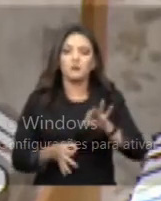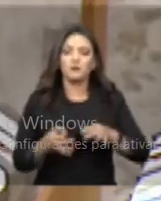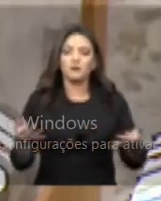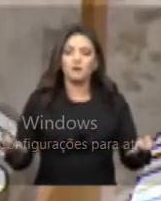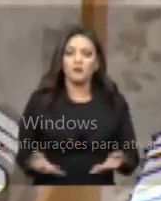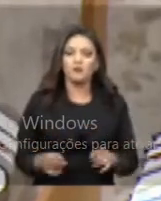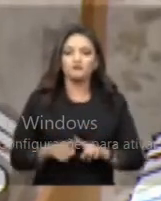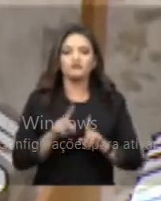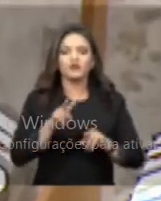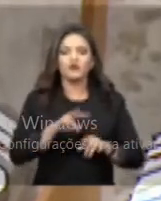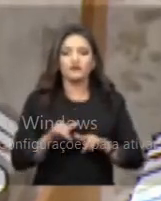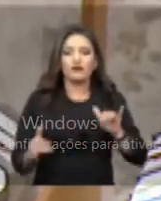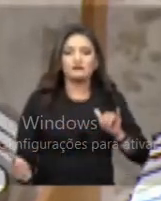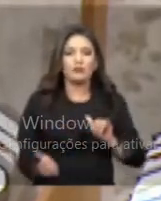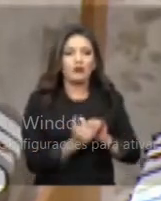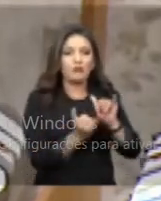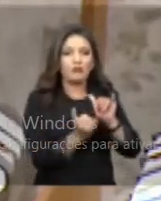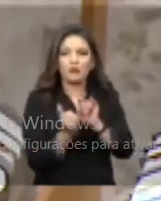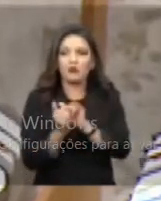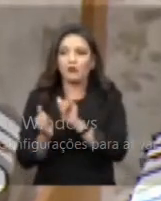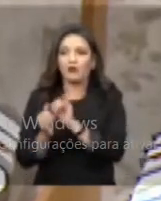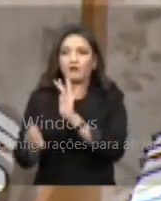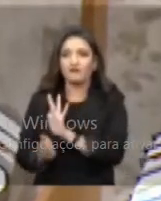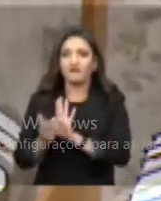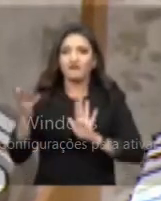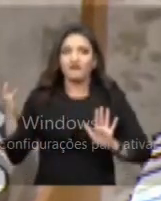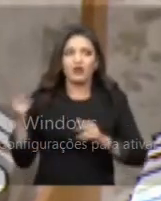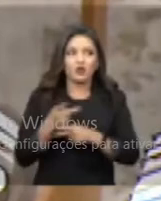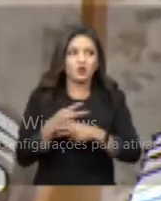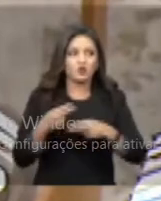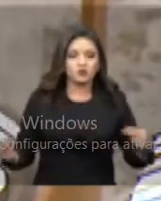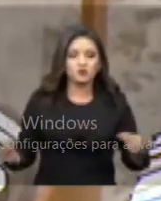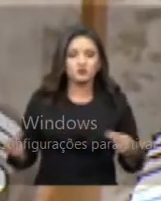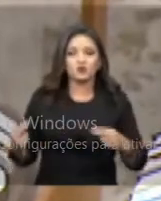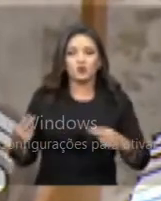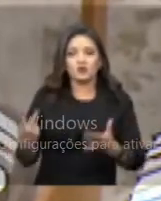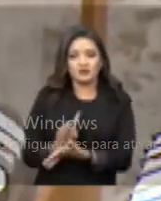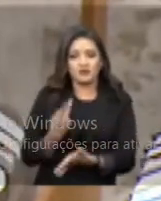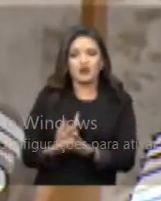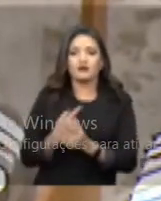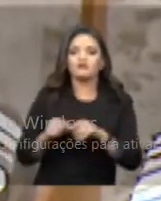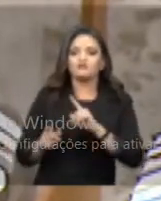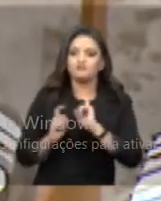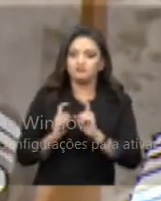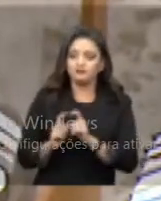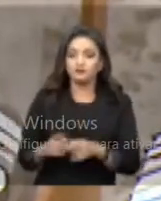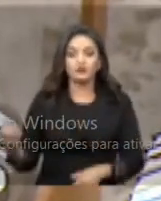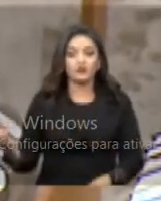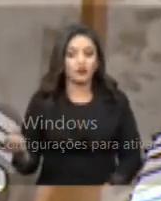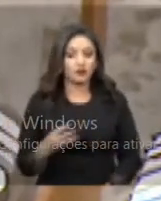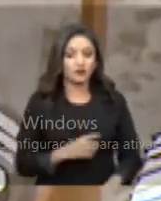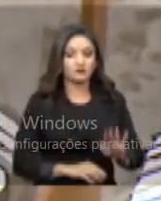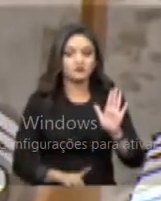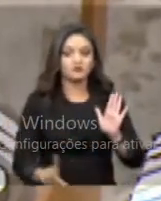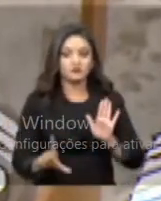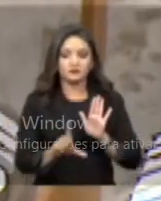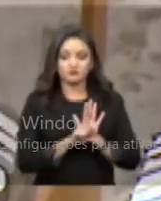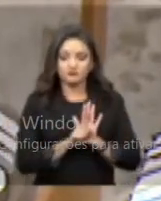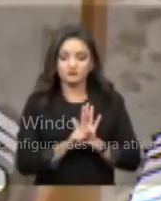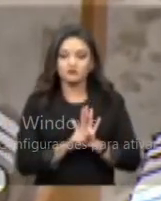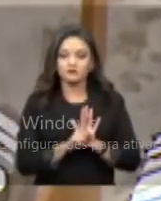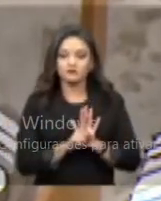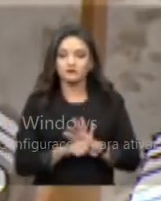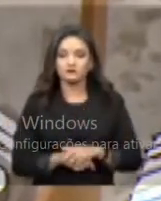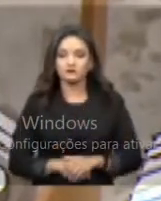anistia transversa de atos de improbidade objeto da persecução do Estado. O novo regime da prescrição,